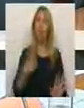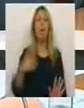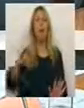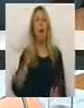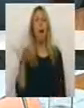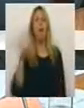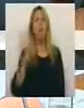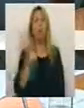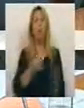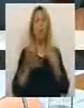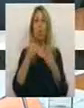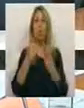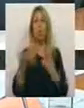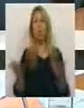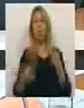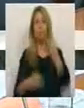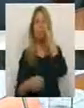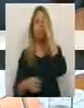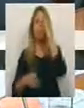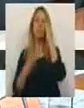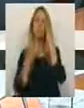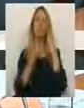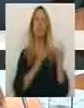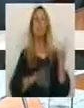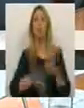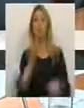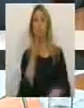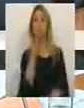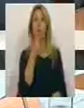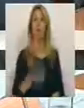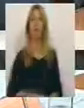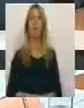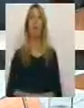mais questões para o Rony. Muito obrigado, Sr. Deputado, por responder.